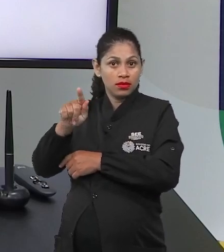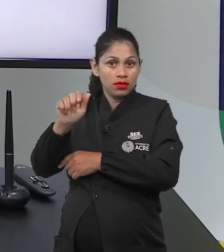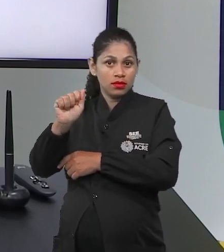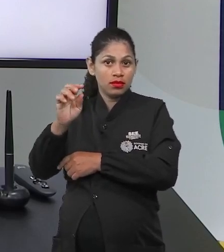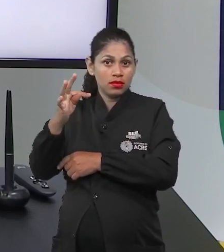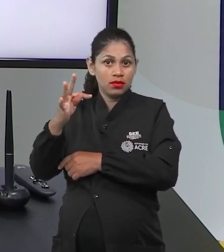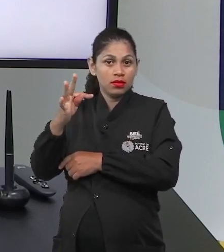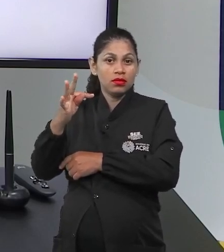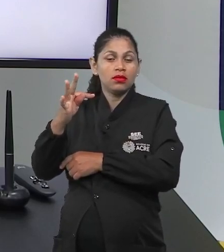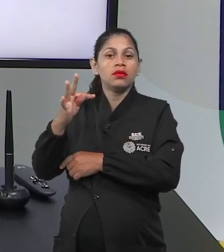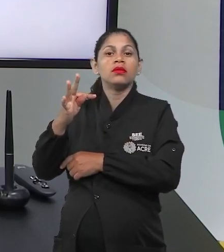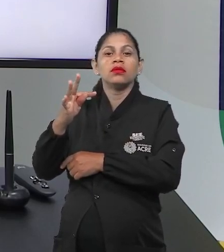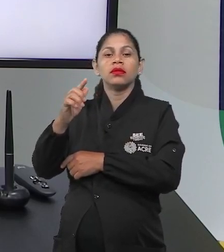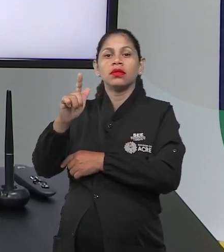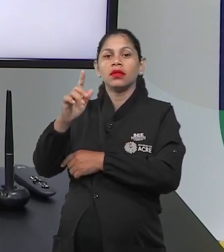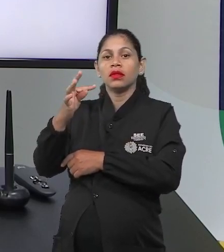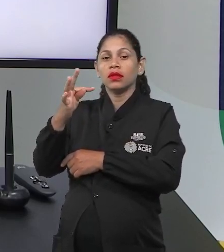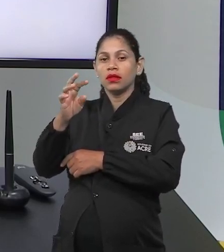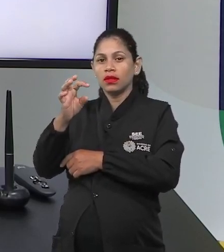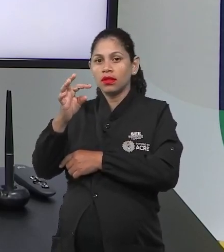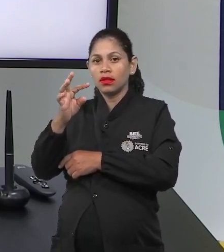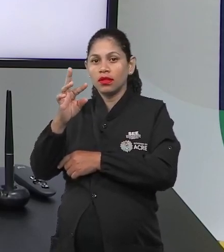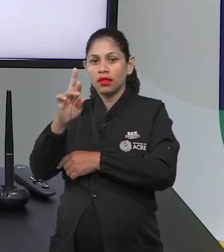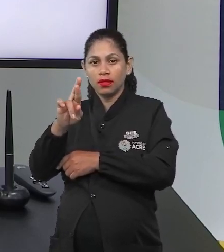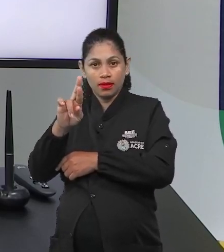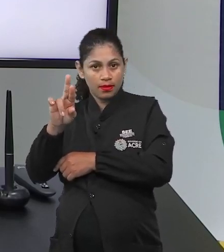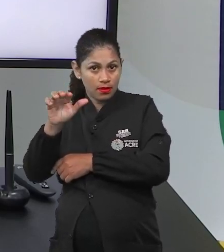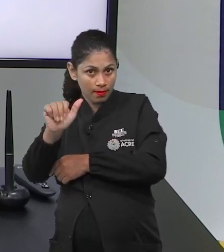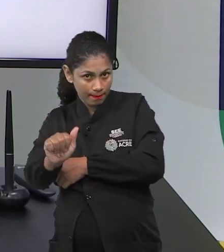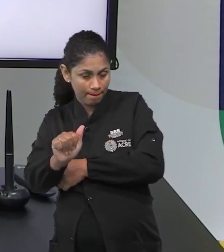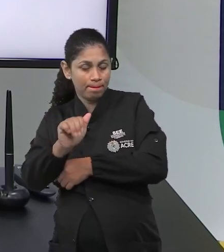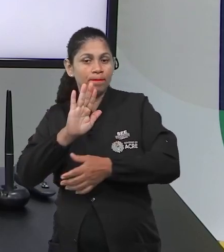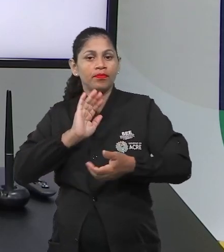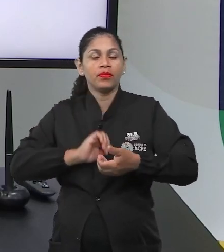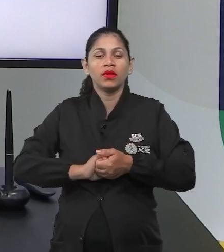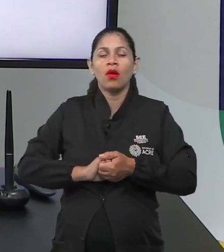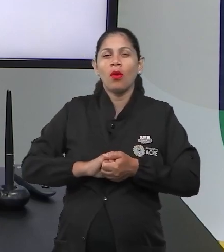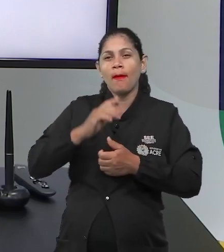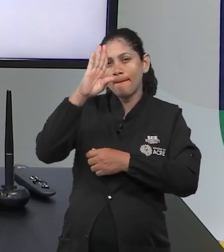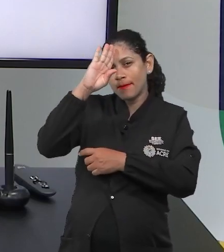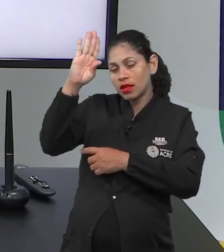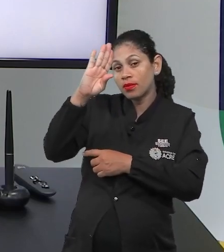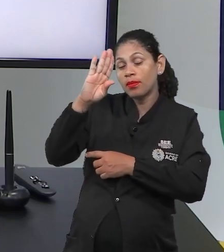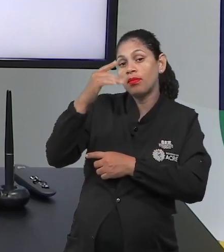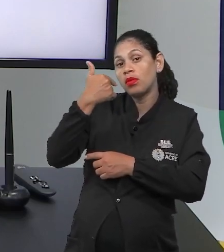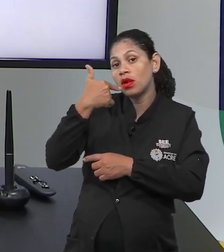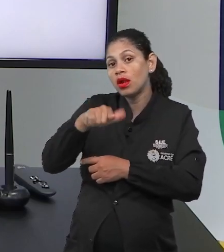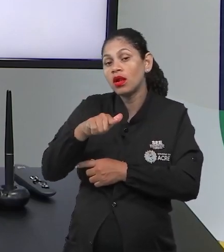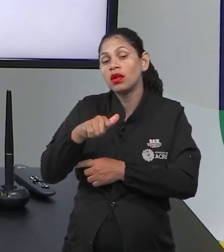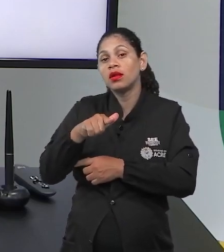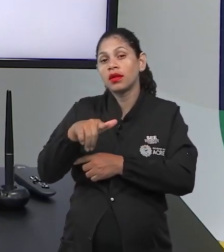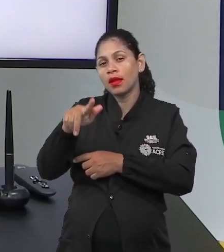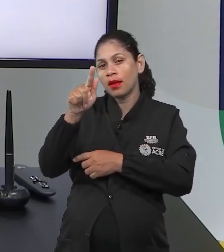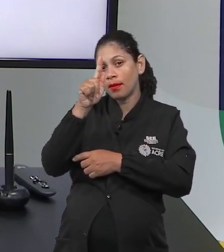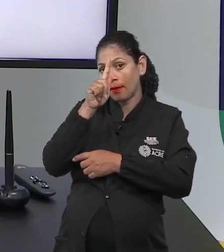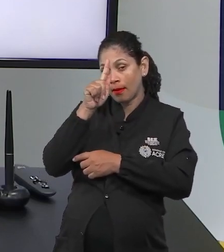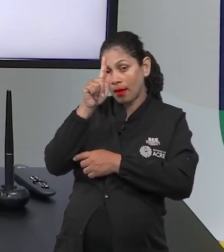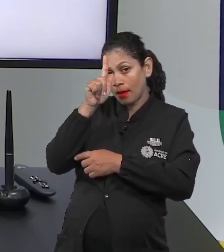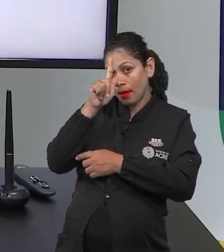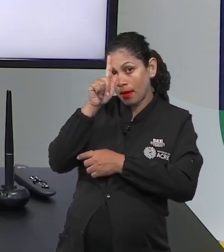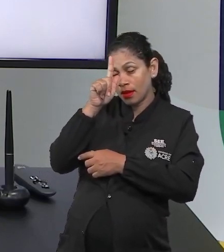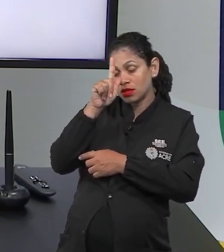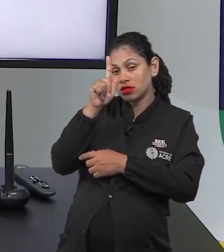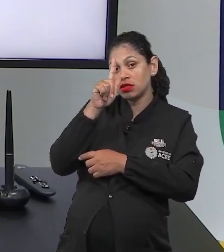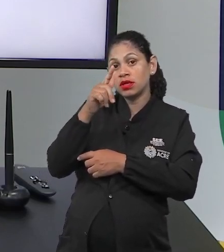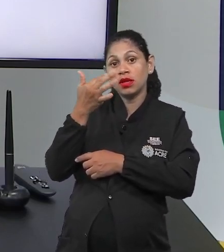época as principais línguas eram o latim e o francês. Então, Geoffrey Chaucer começa a escrever em inglês